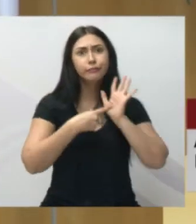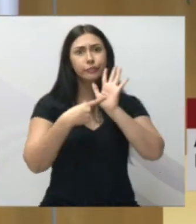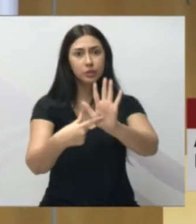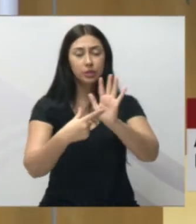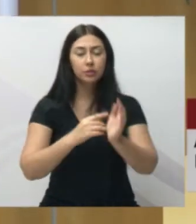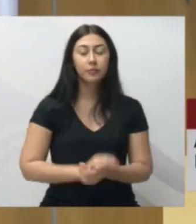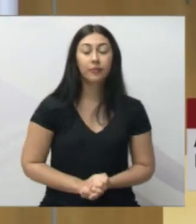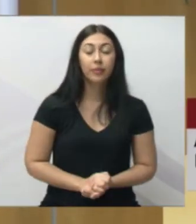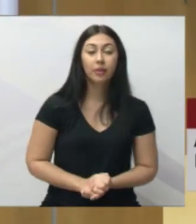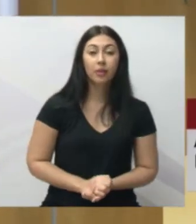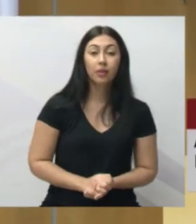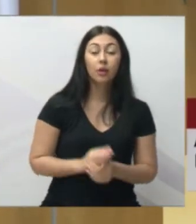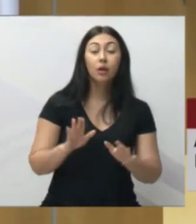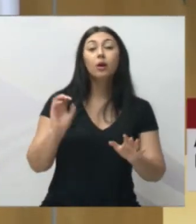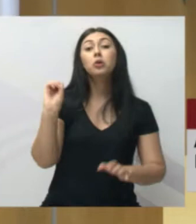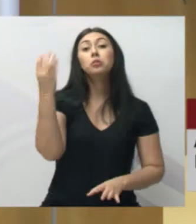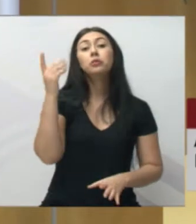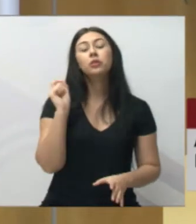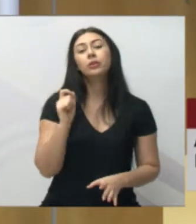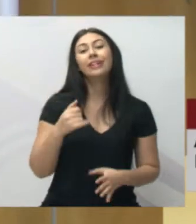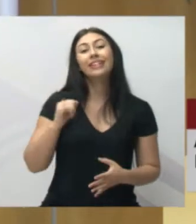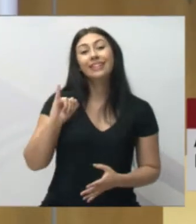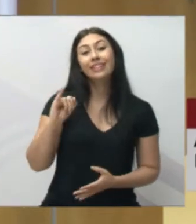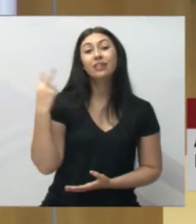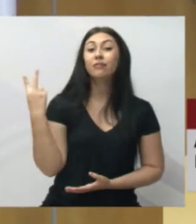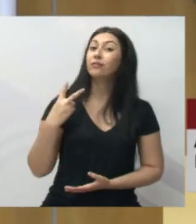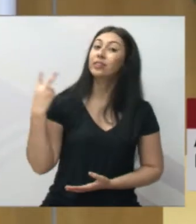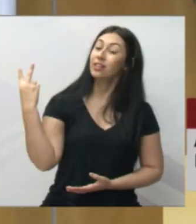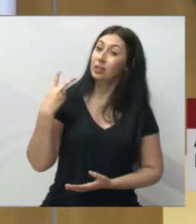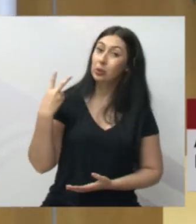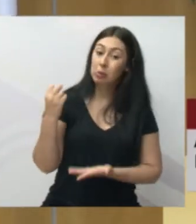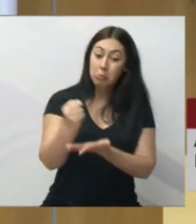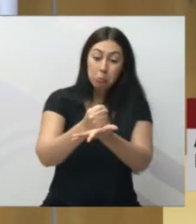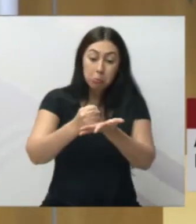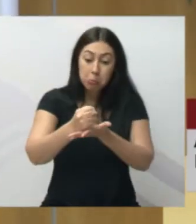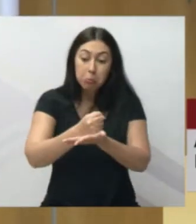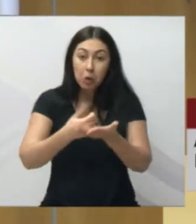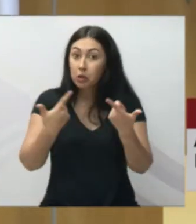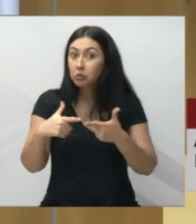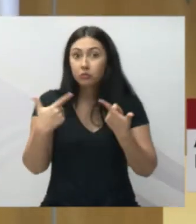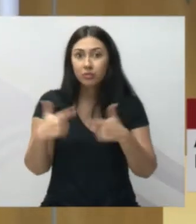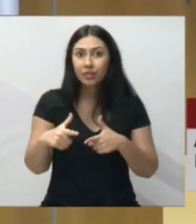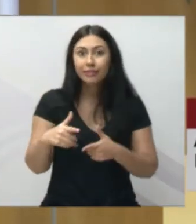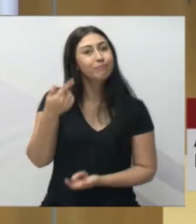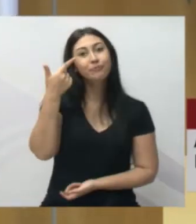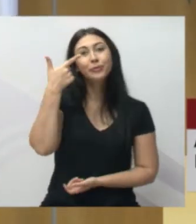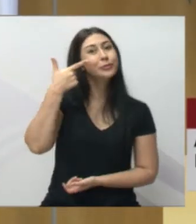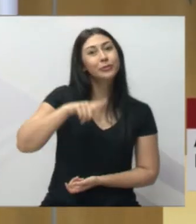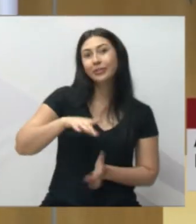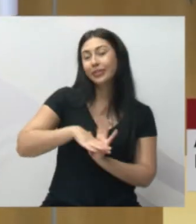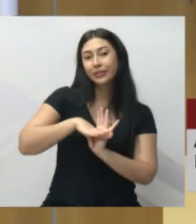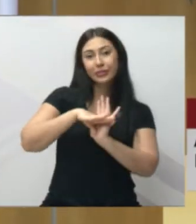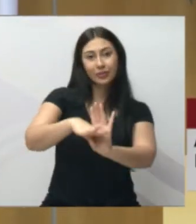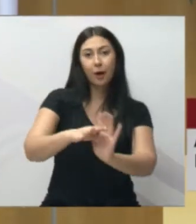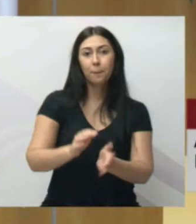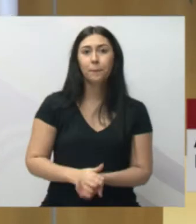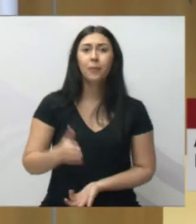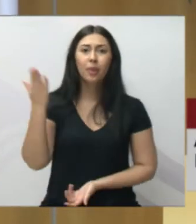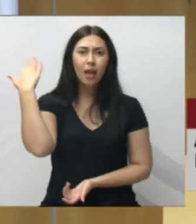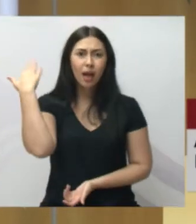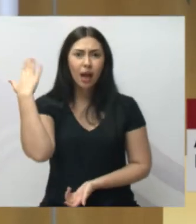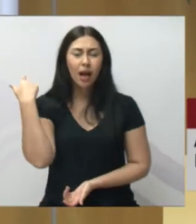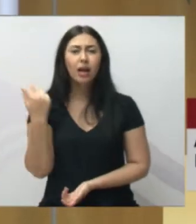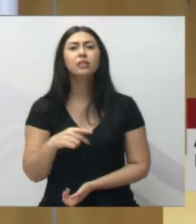o vereador não tiver uma estrutura boa, ele não consegue dar conta do recado. Porque, antigamente, o que acontecia? Os vereadores vinham aqui para